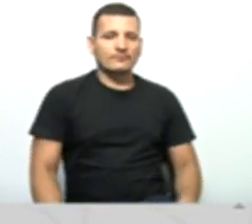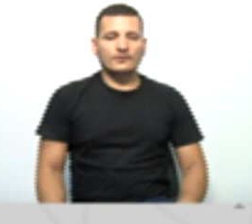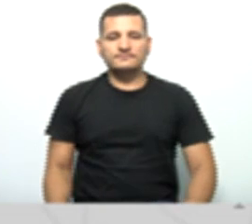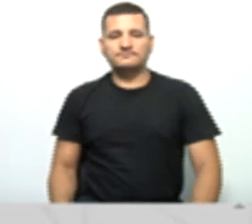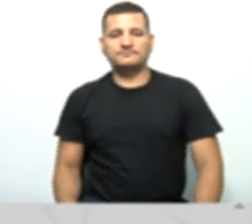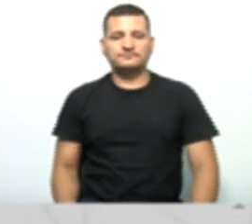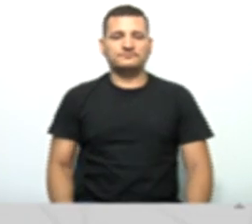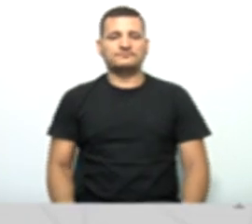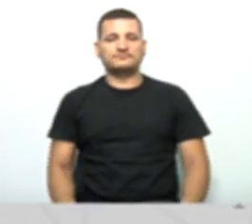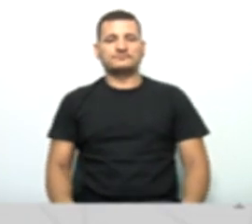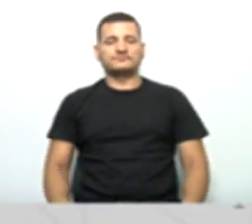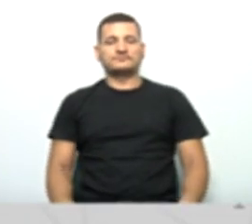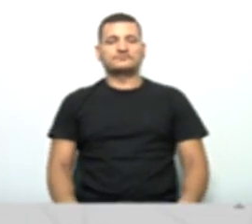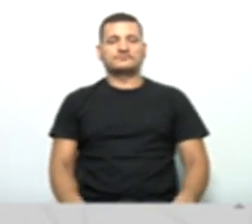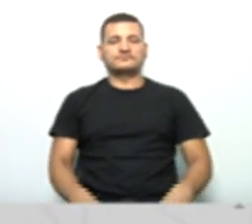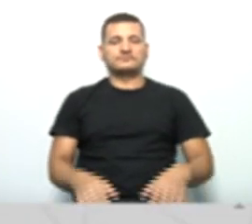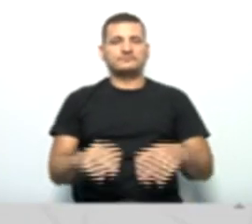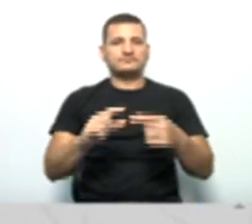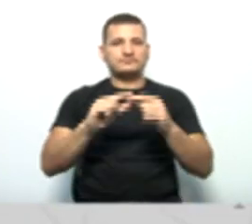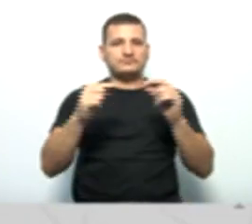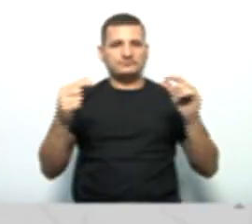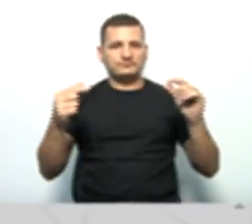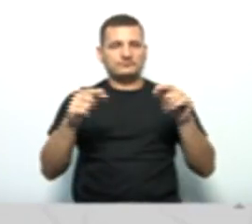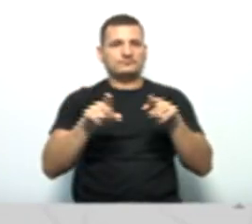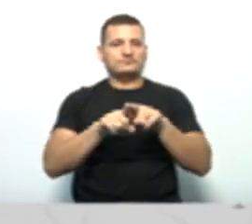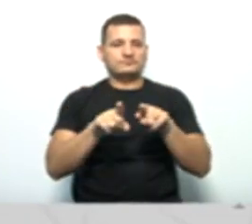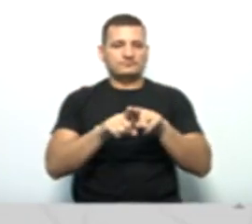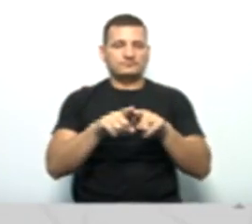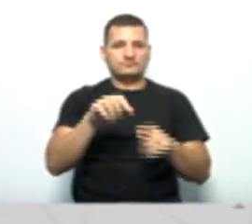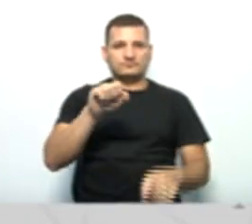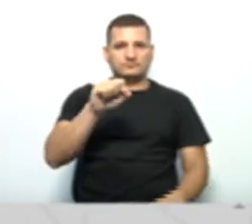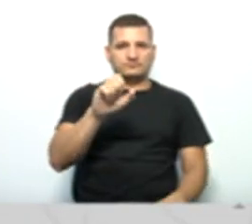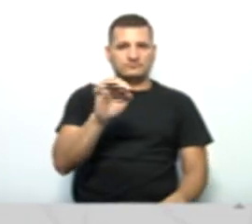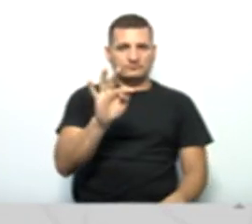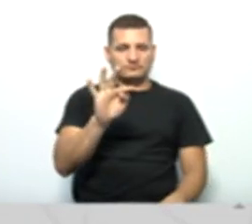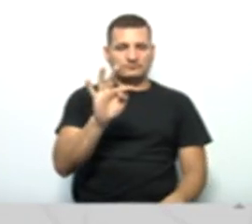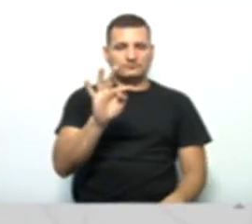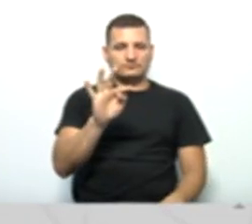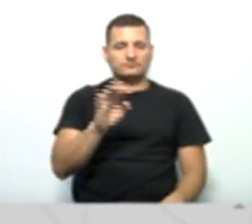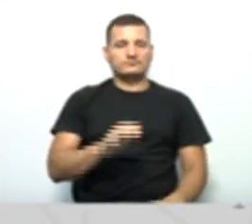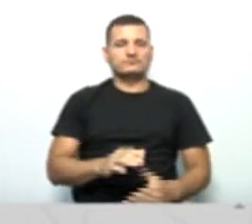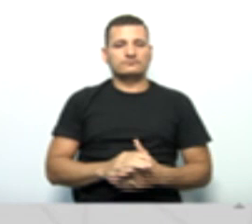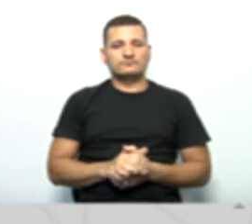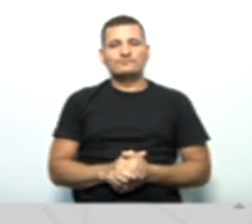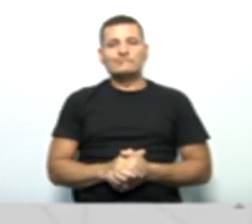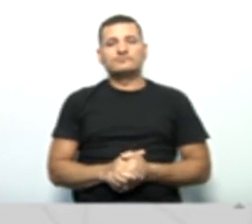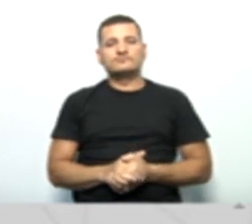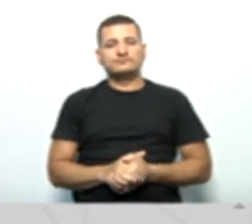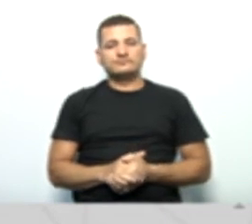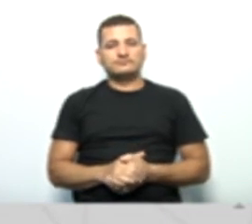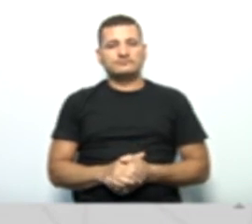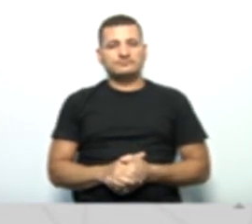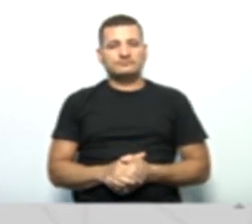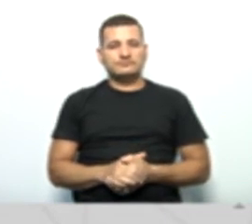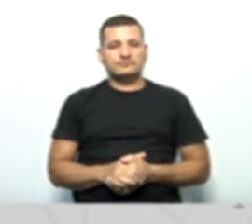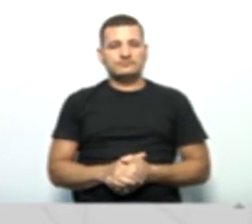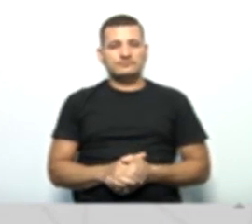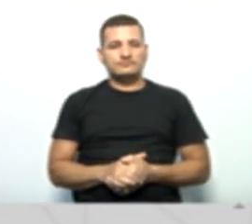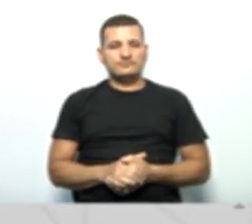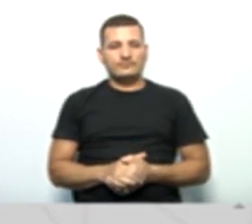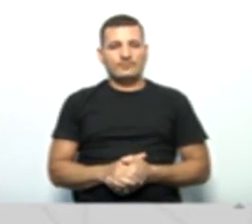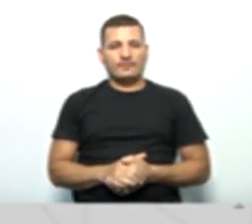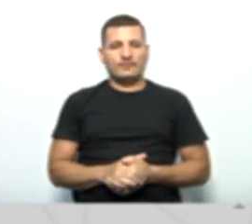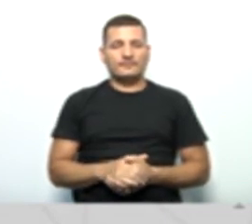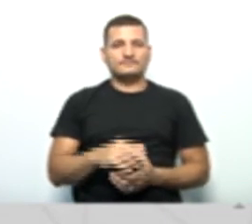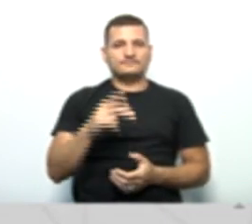conjuntos, que também é da estrutura de dados. Vocês estão conhecendo agora. É o 7. Continuando, o